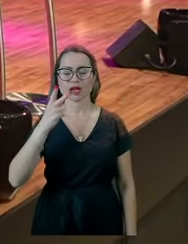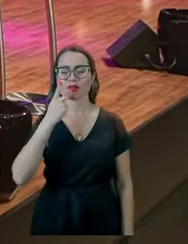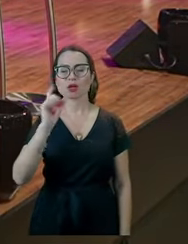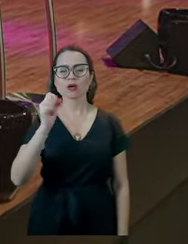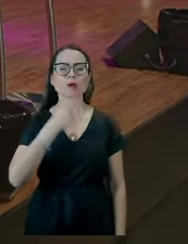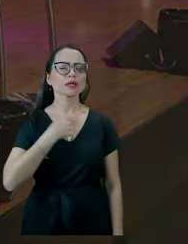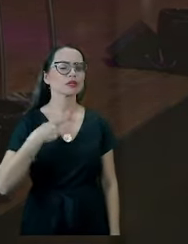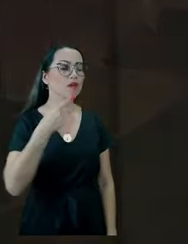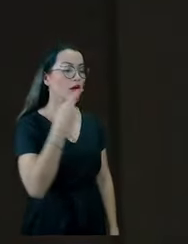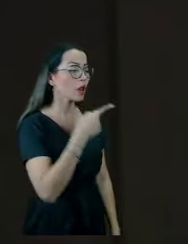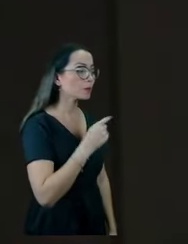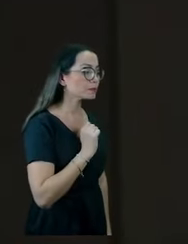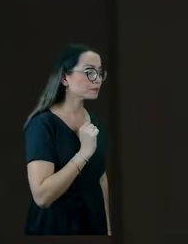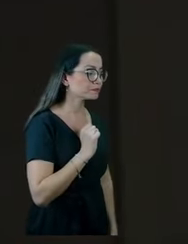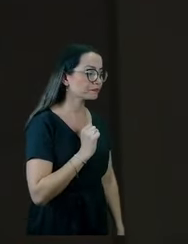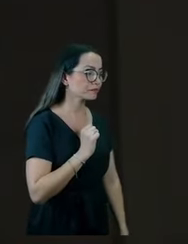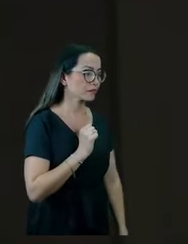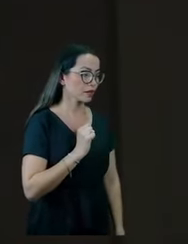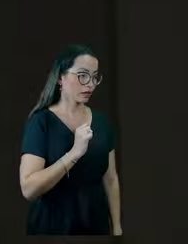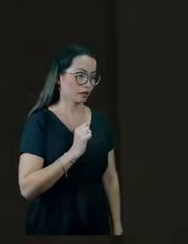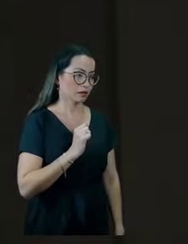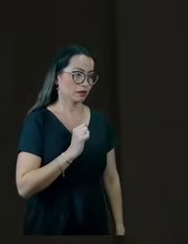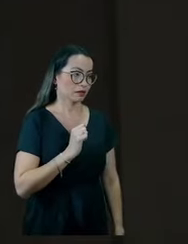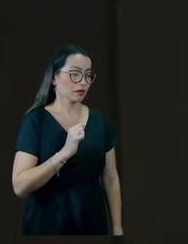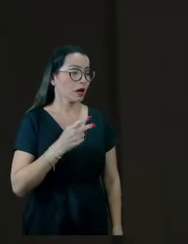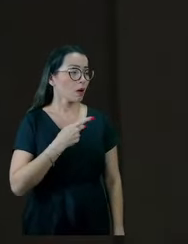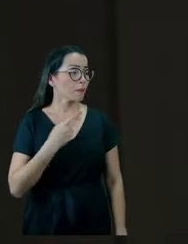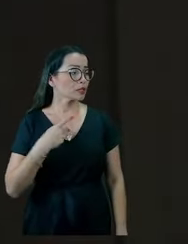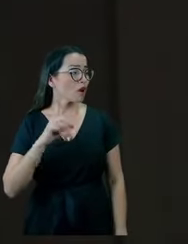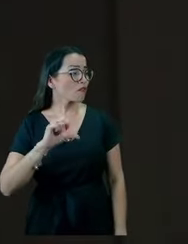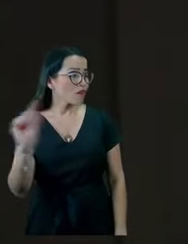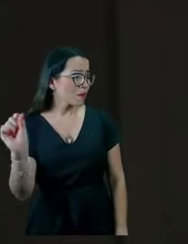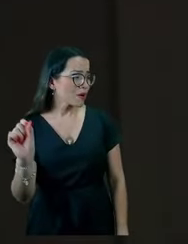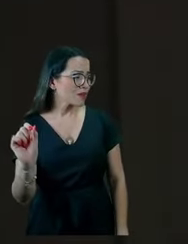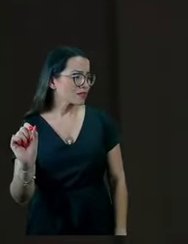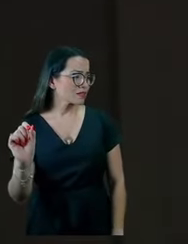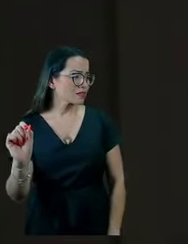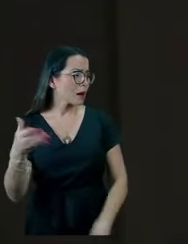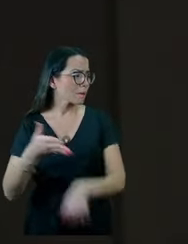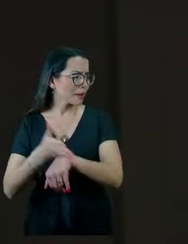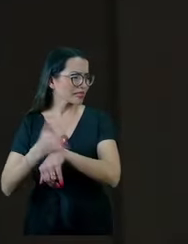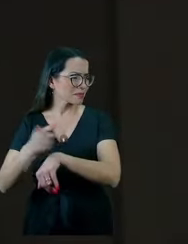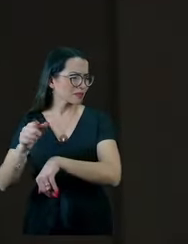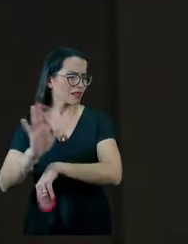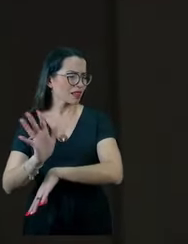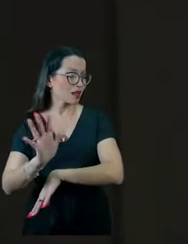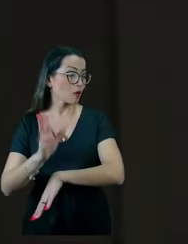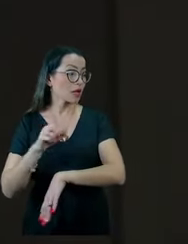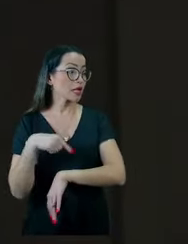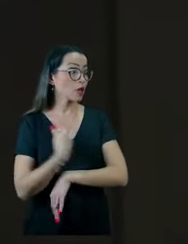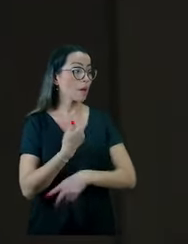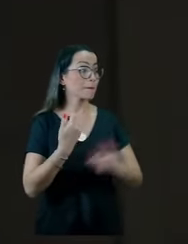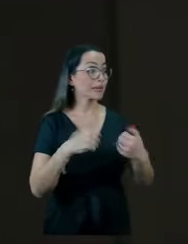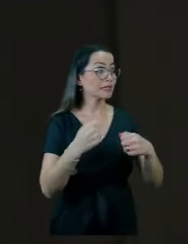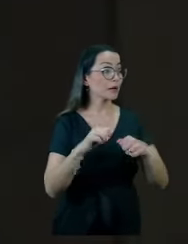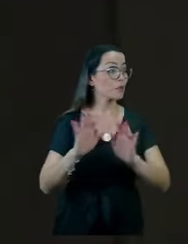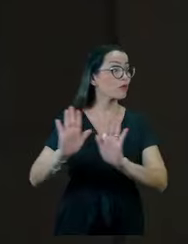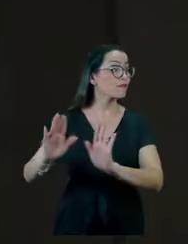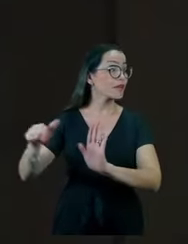assim: o pastor lá foi embora, não está mais lá. E nós precisamos que fique alguém por 15 dias